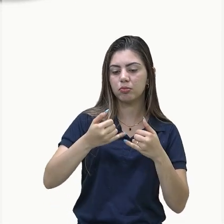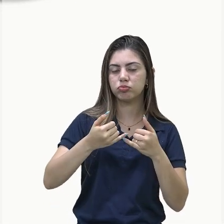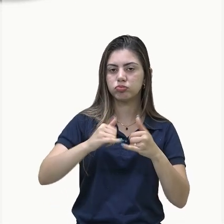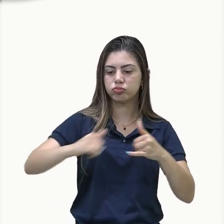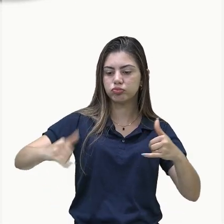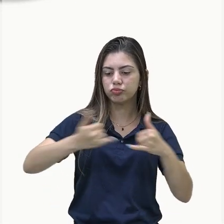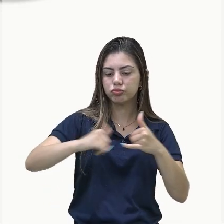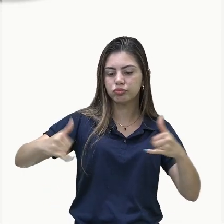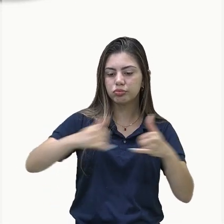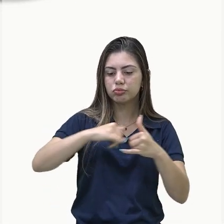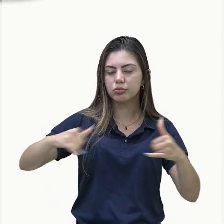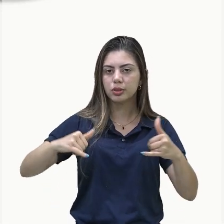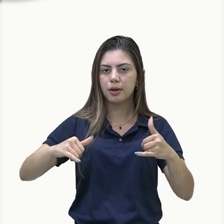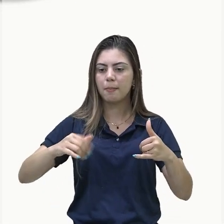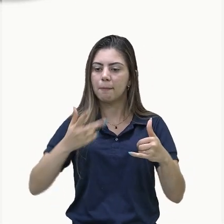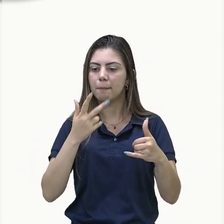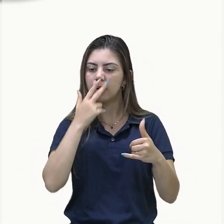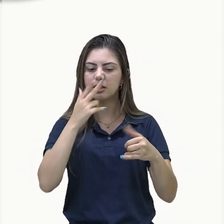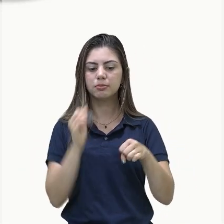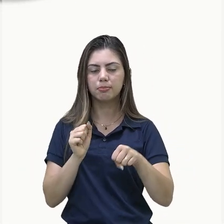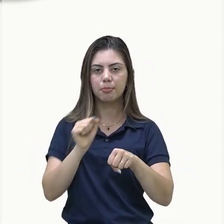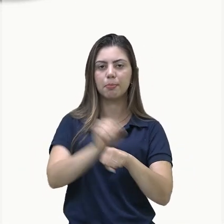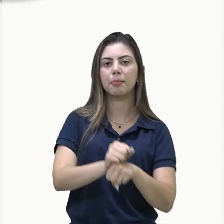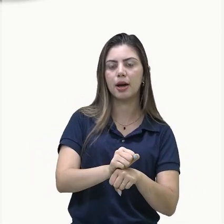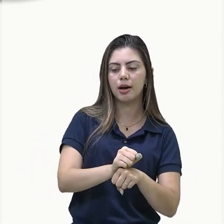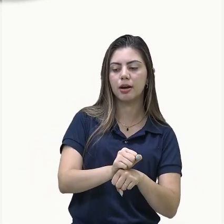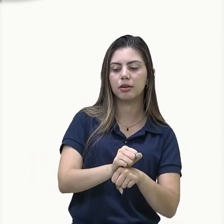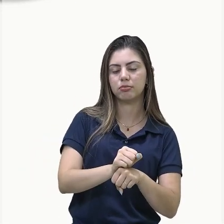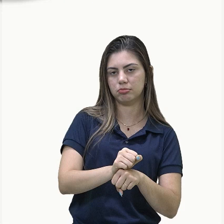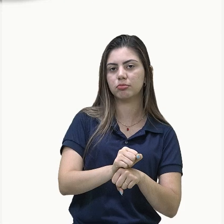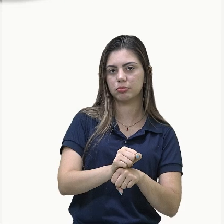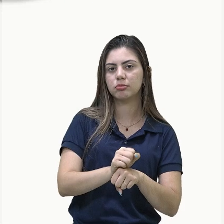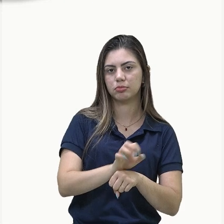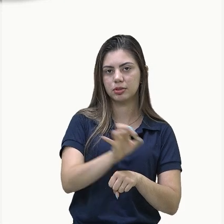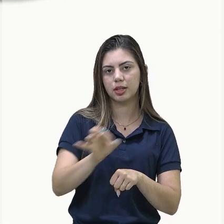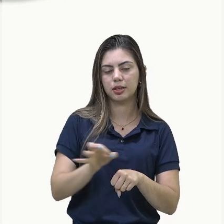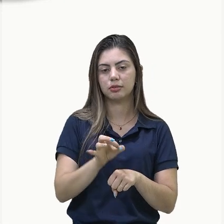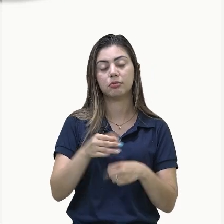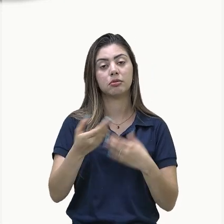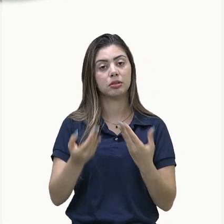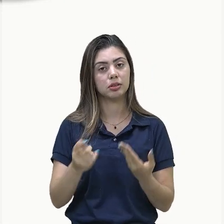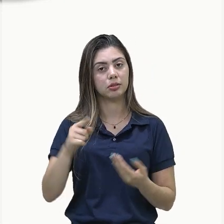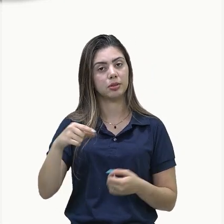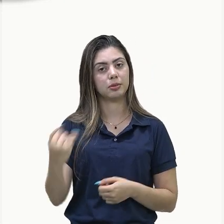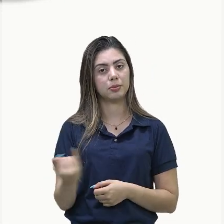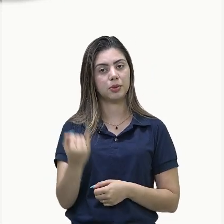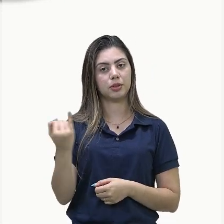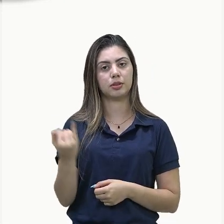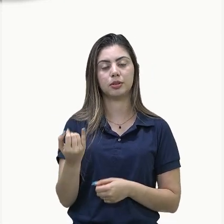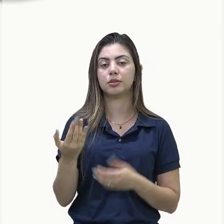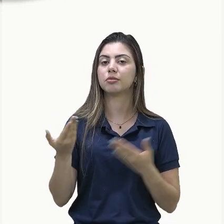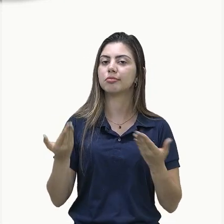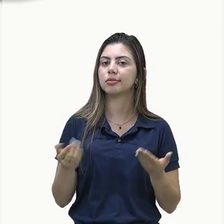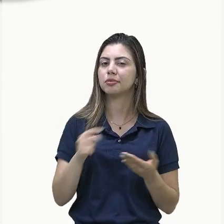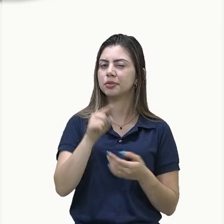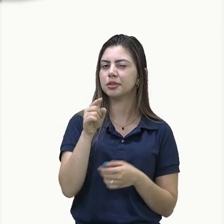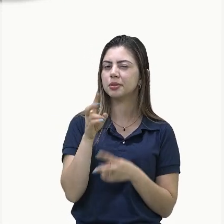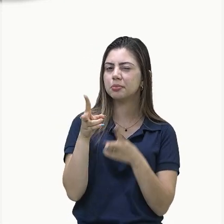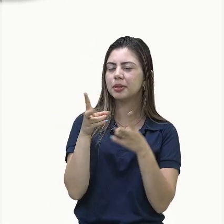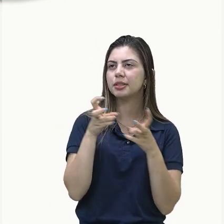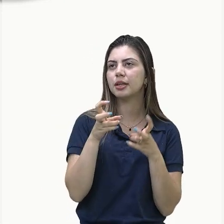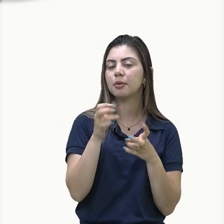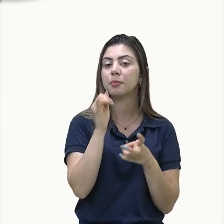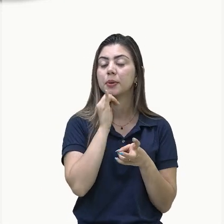um circuito. Essa função aí é importante dos resistores. Por isso que você observa nos